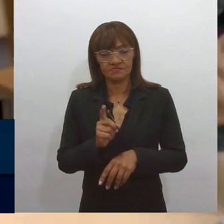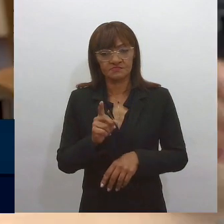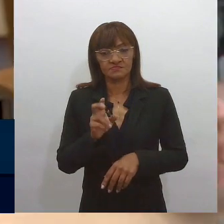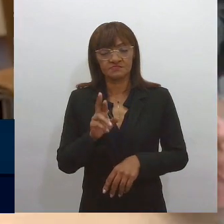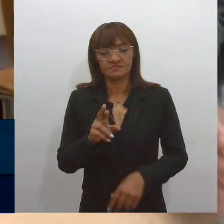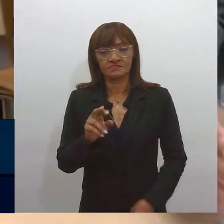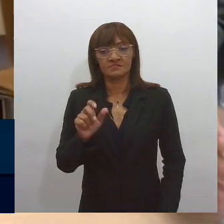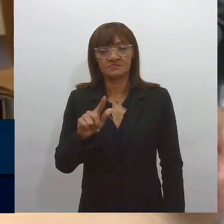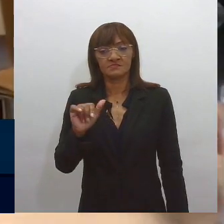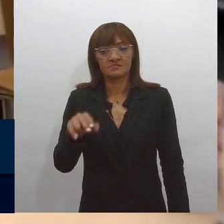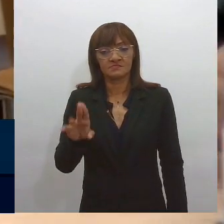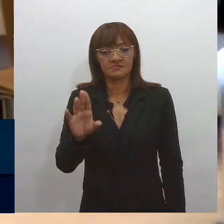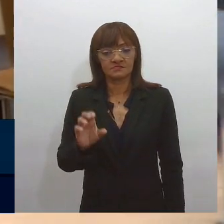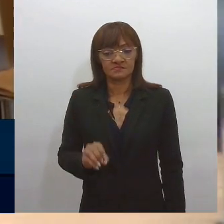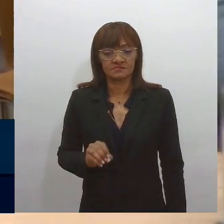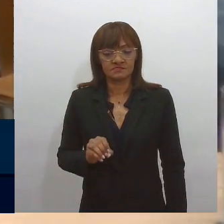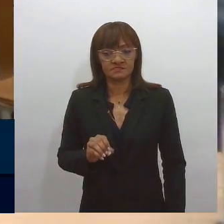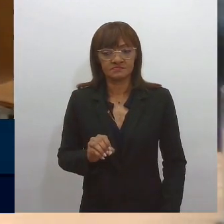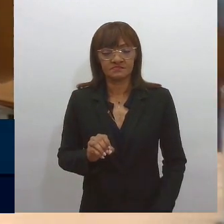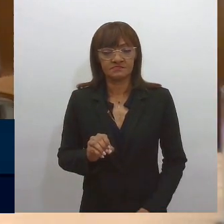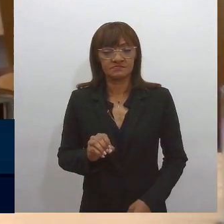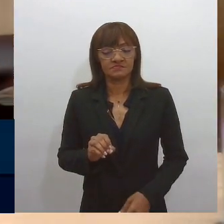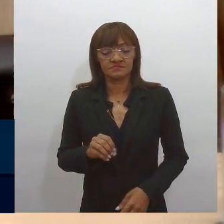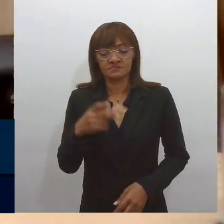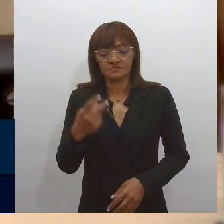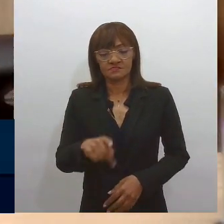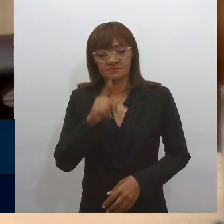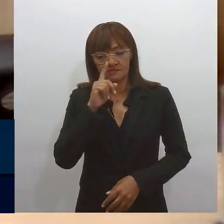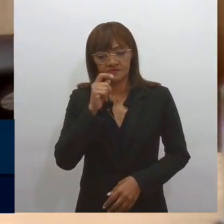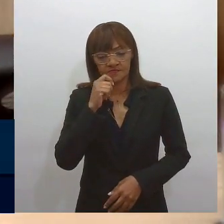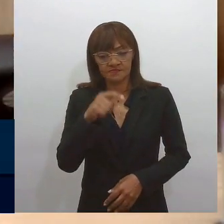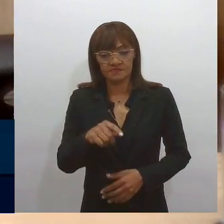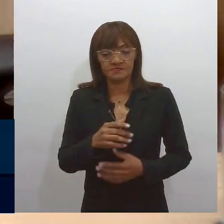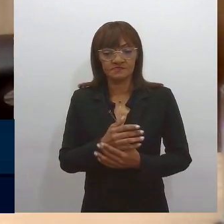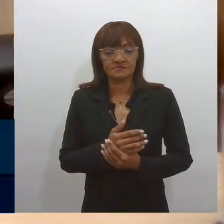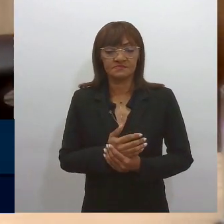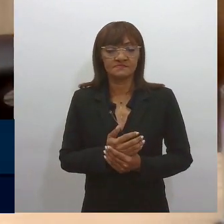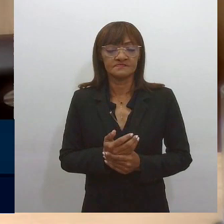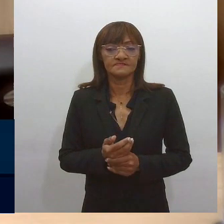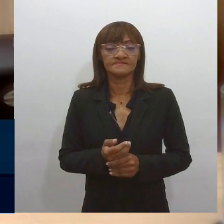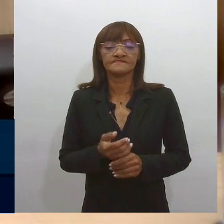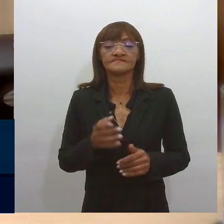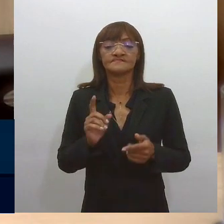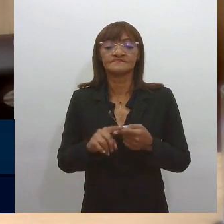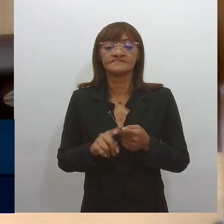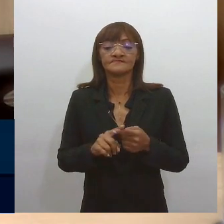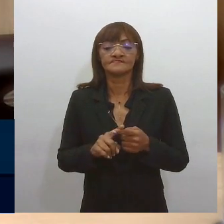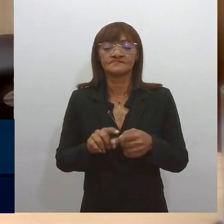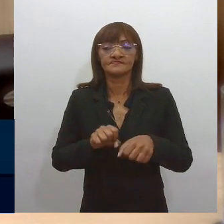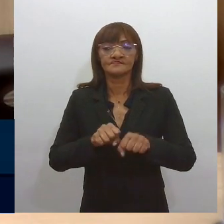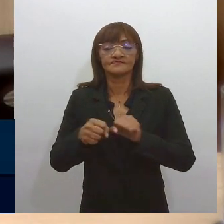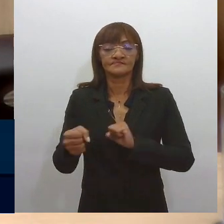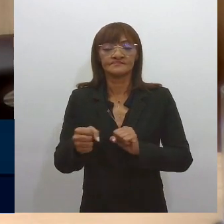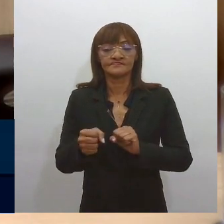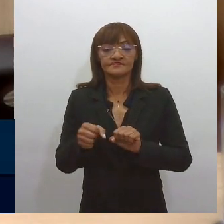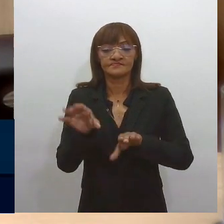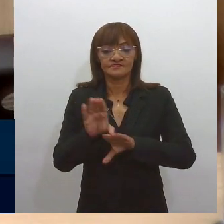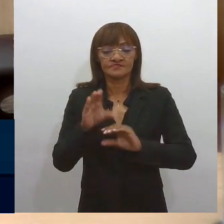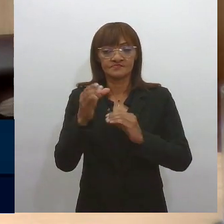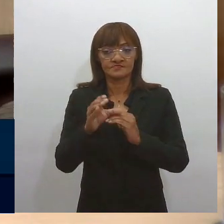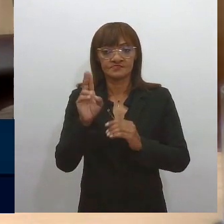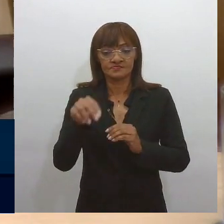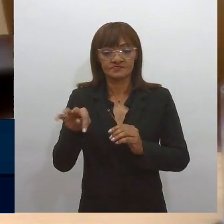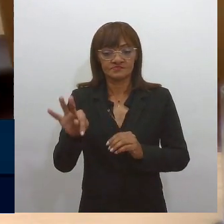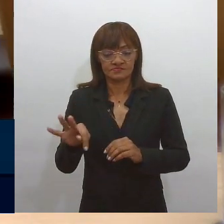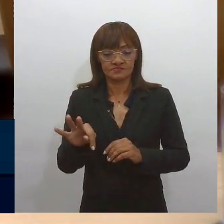de Aracaju graduada engenharia civil pela Universidade Tiradentes ingressou no Dr em 2013 como